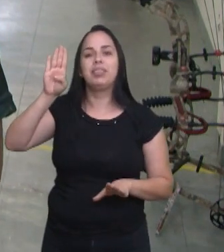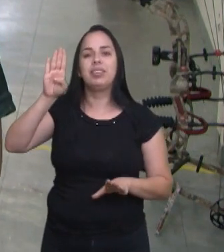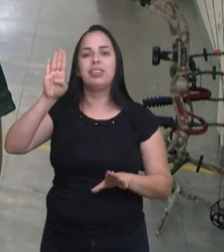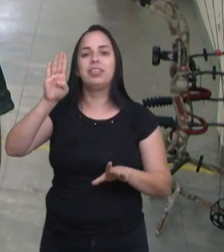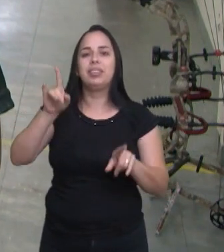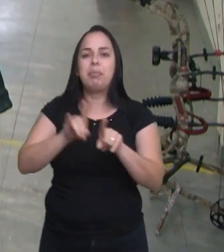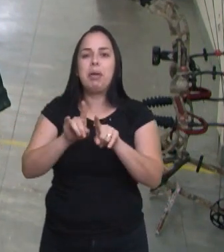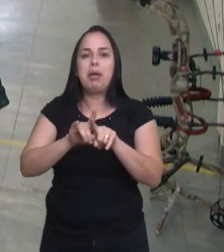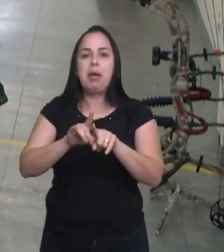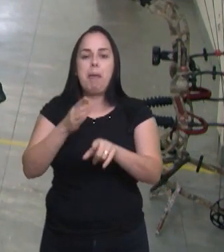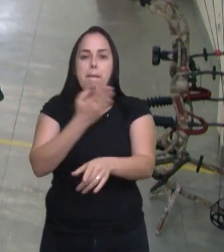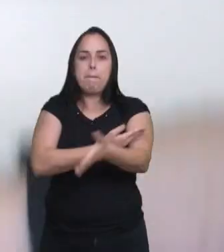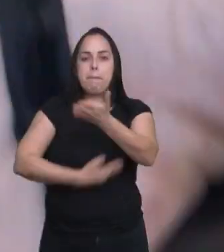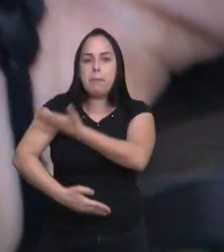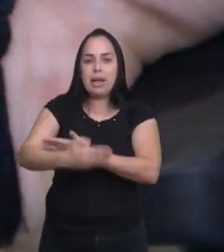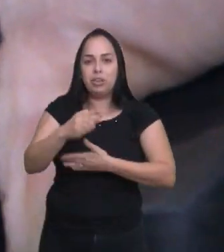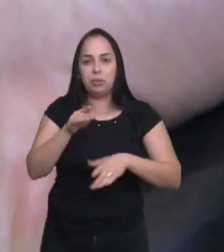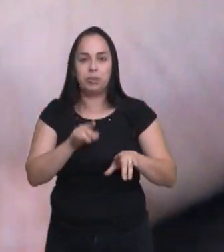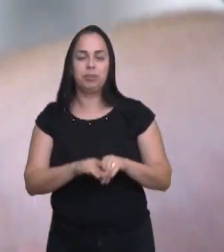principalmente evita uma lesão.